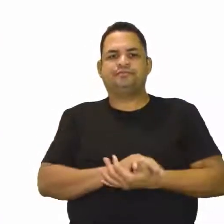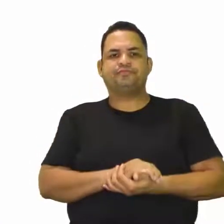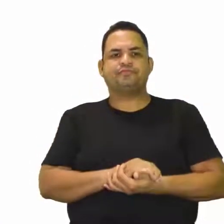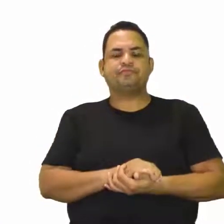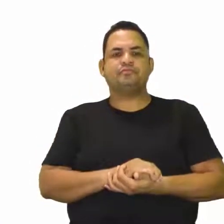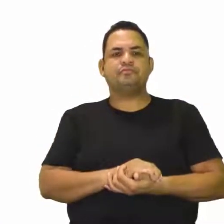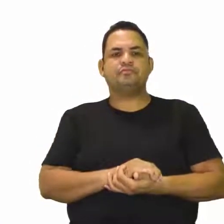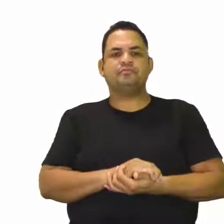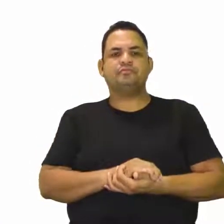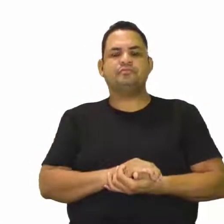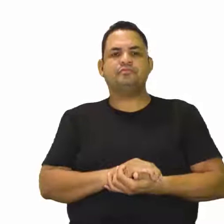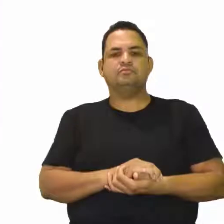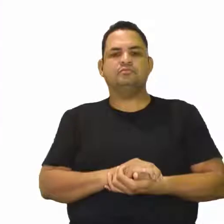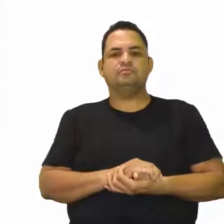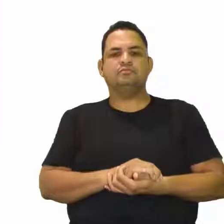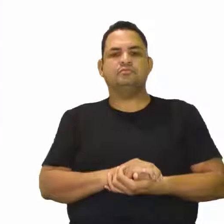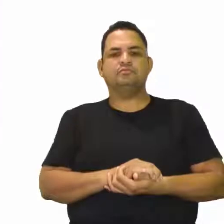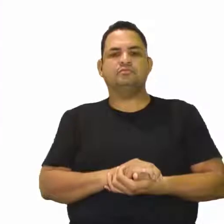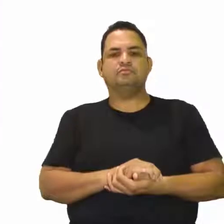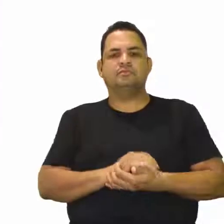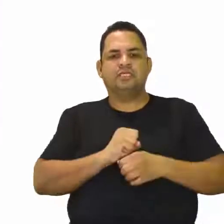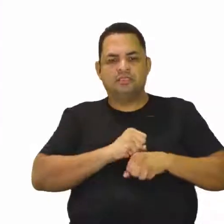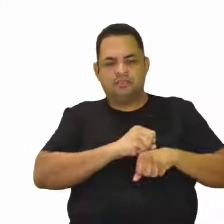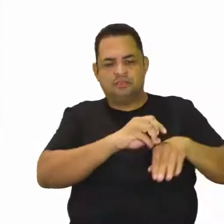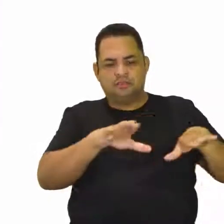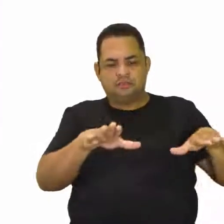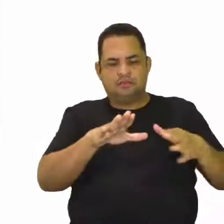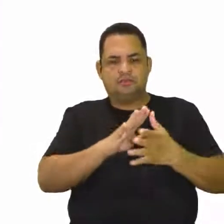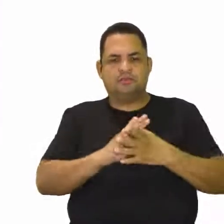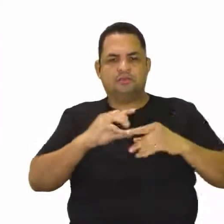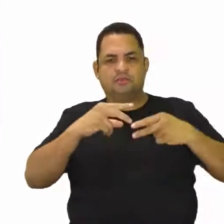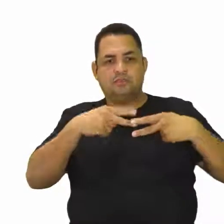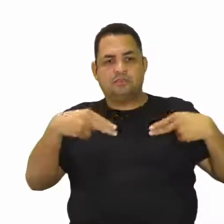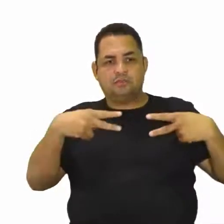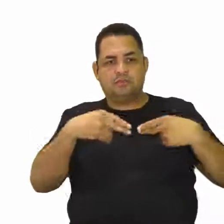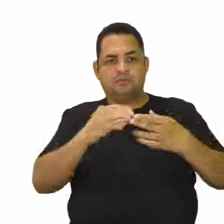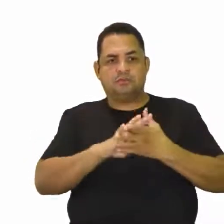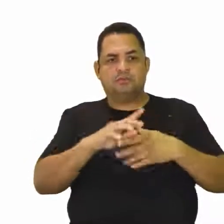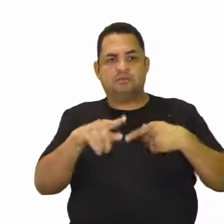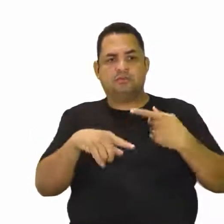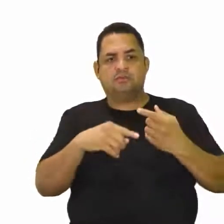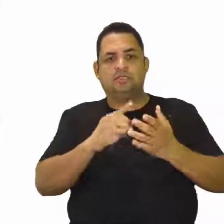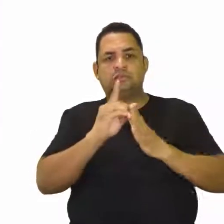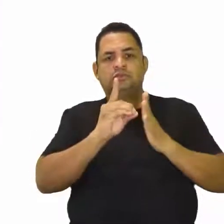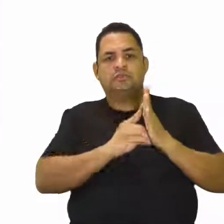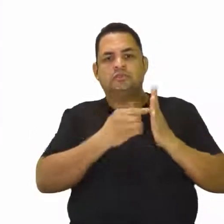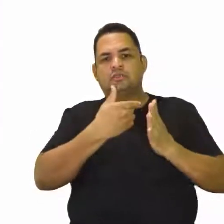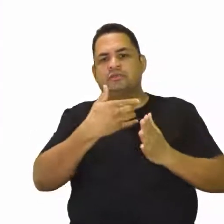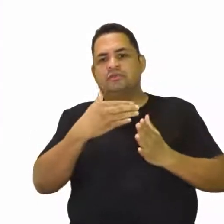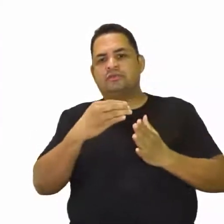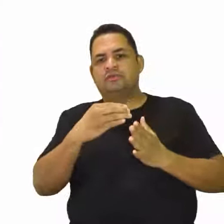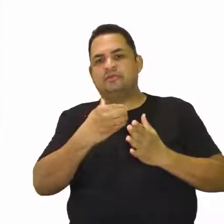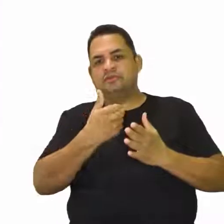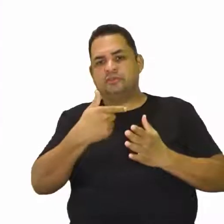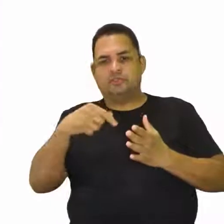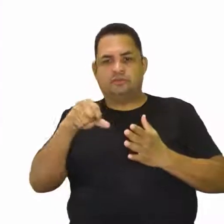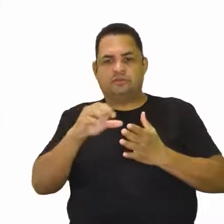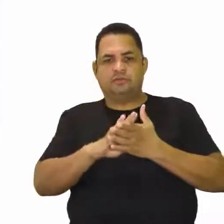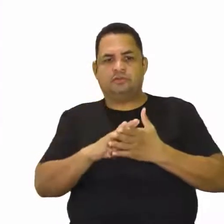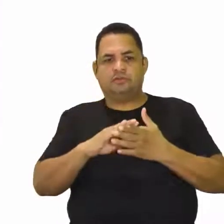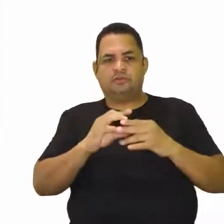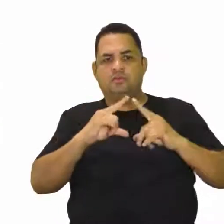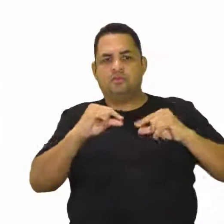isso. A expansão japonesa, desde a última década do século XX, o Japão